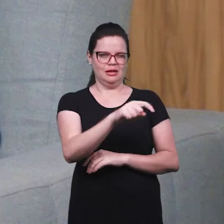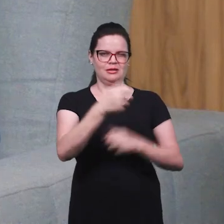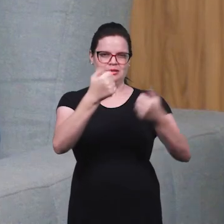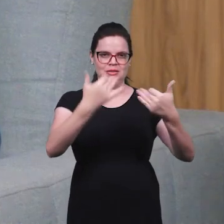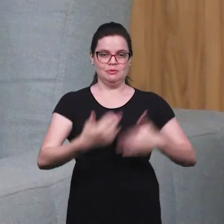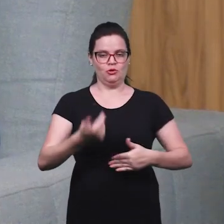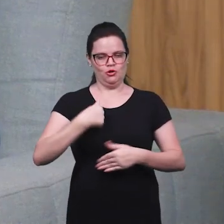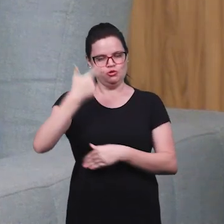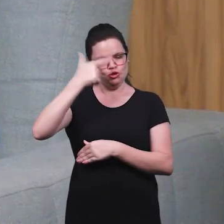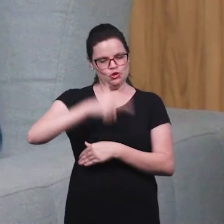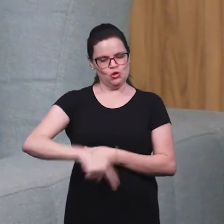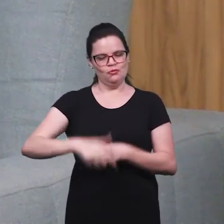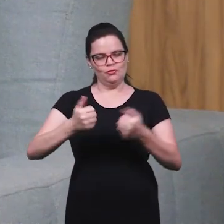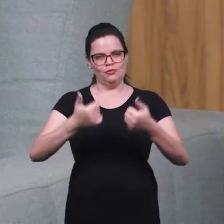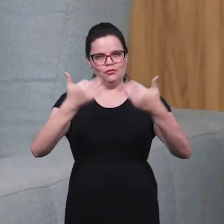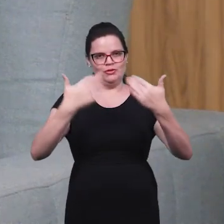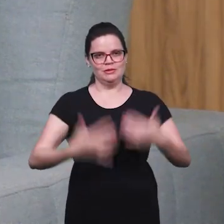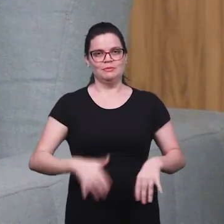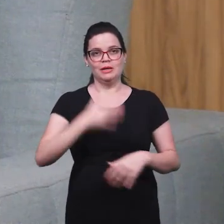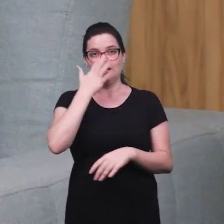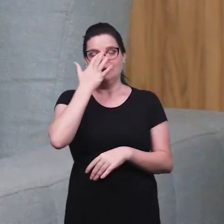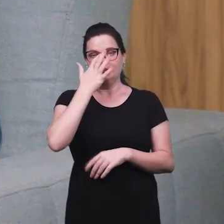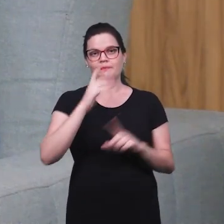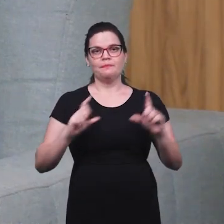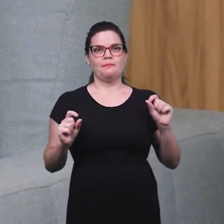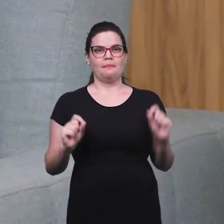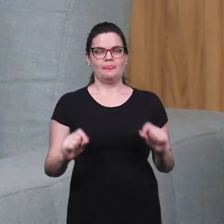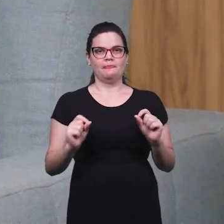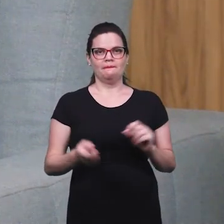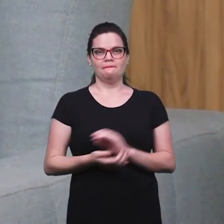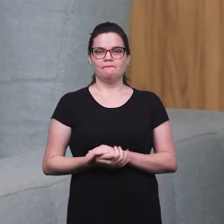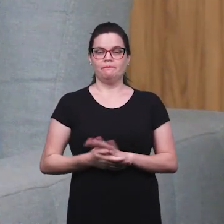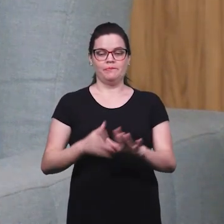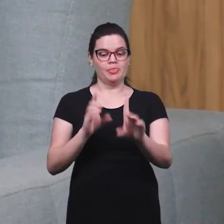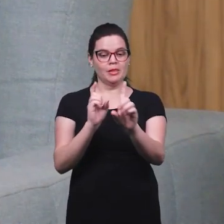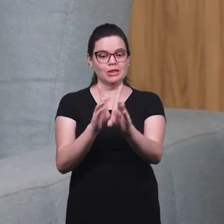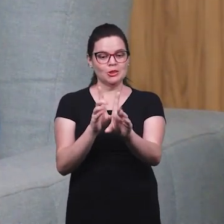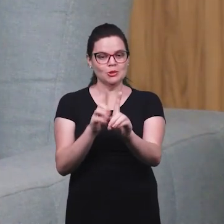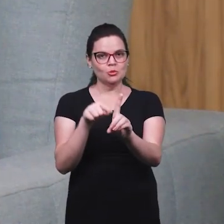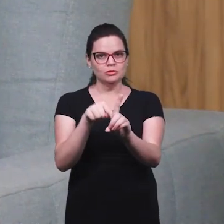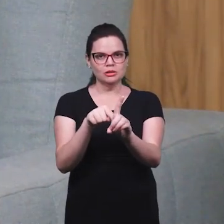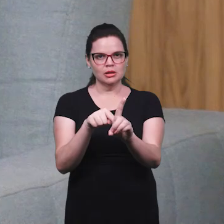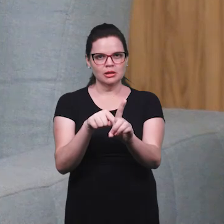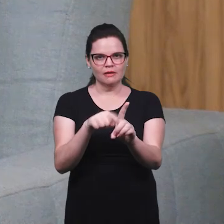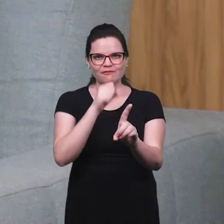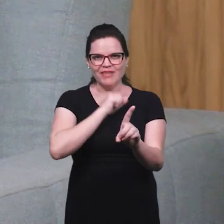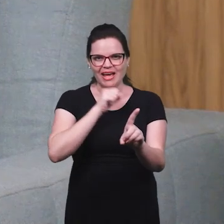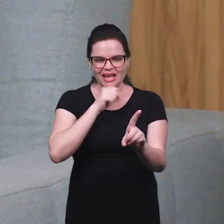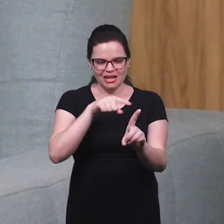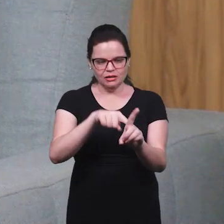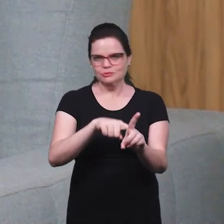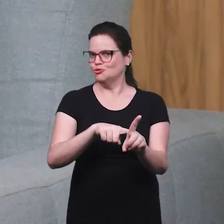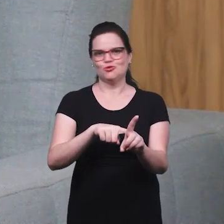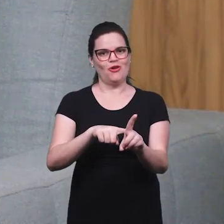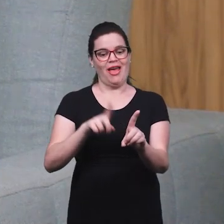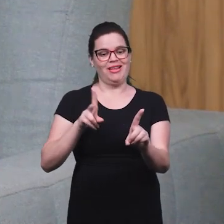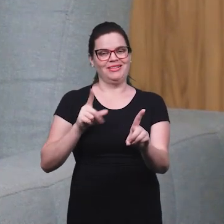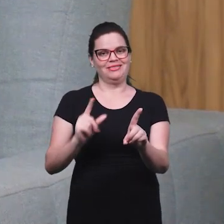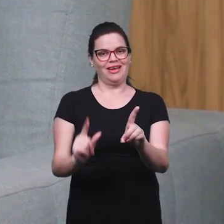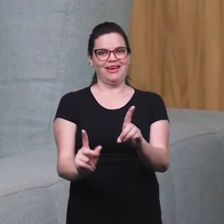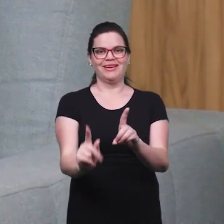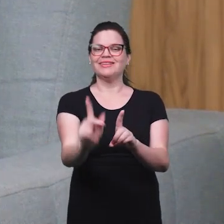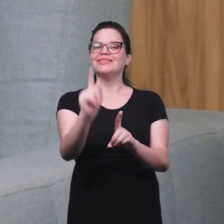até repetir, talvez em outras palavras, dizendo assim: a doutrina não tem prazo de validade. Muito bom.